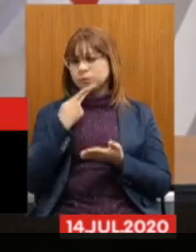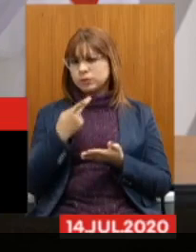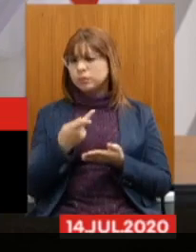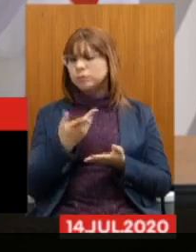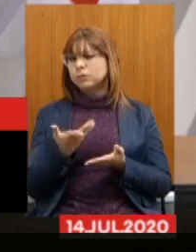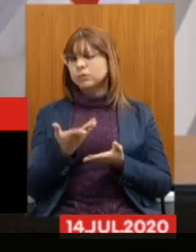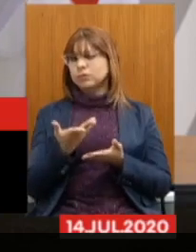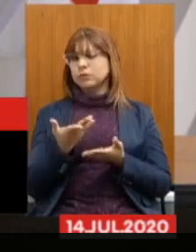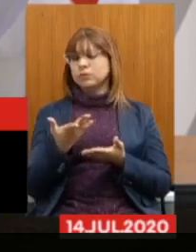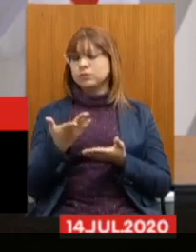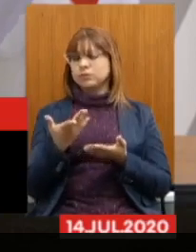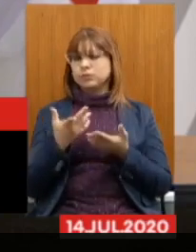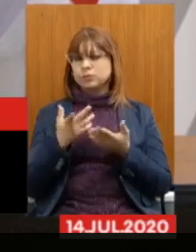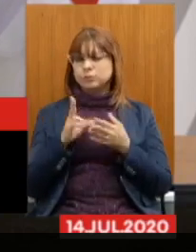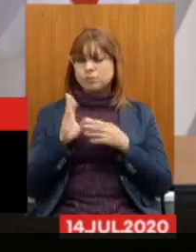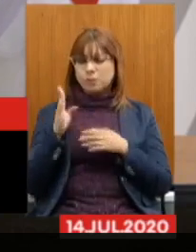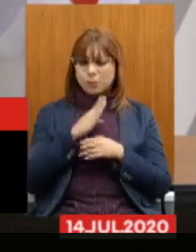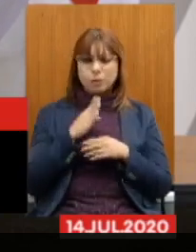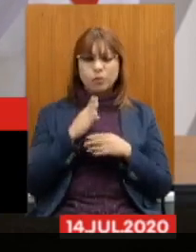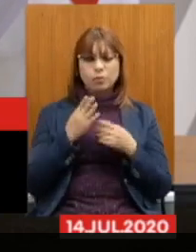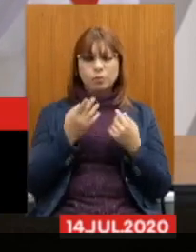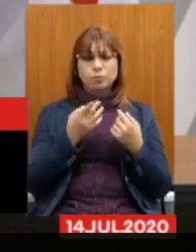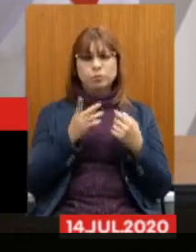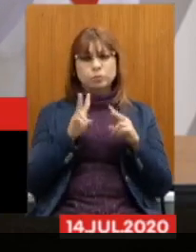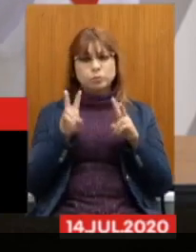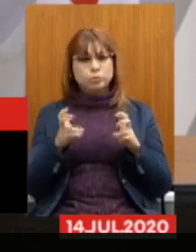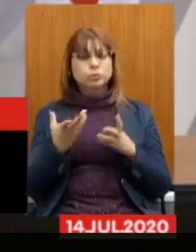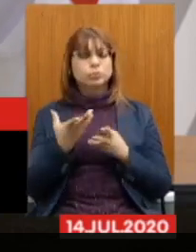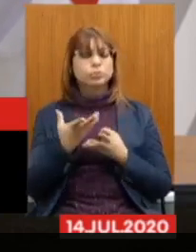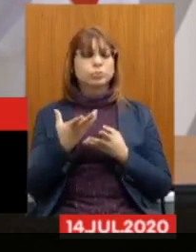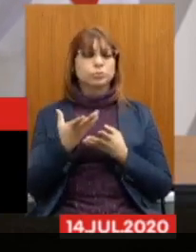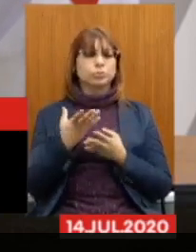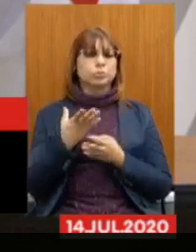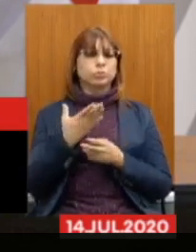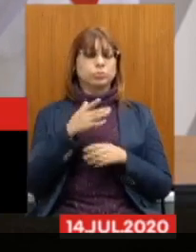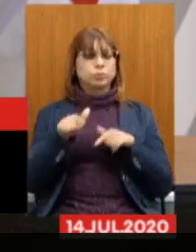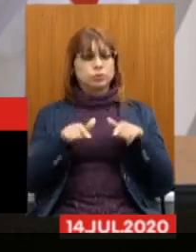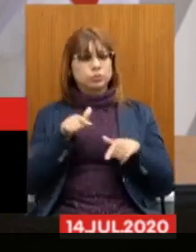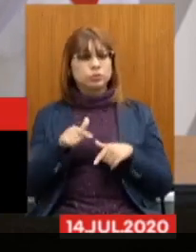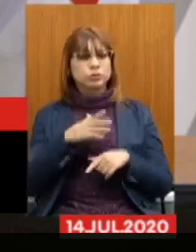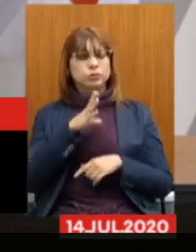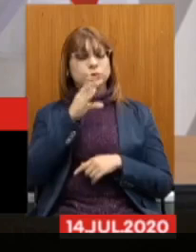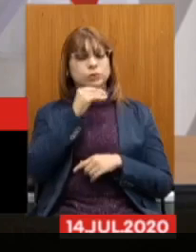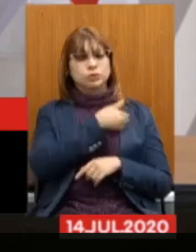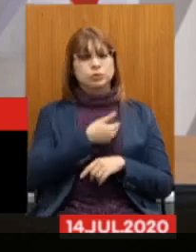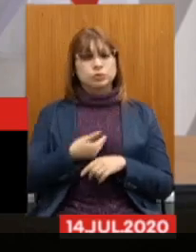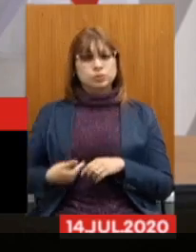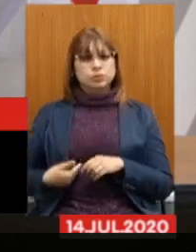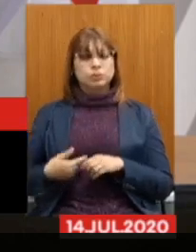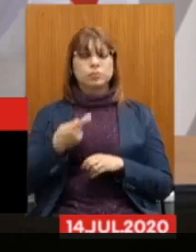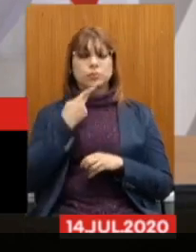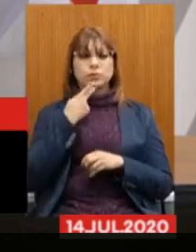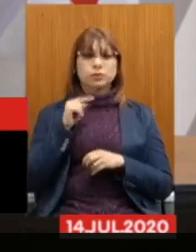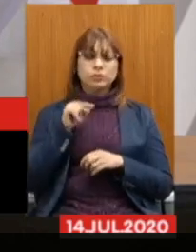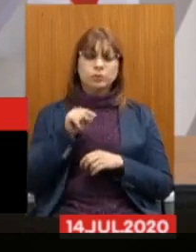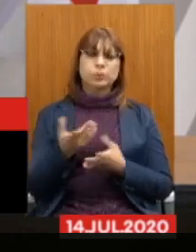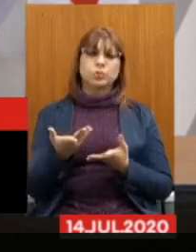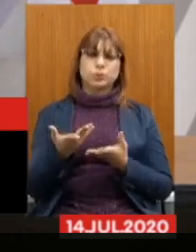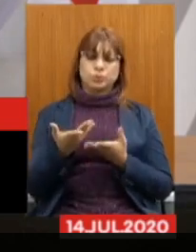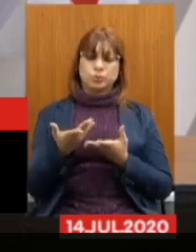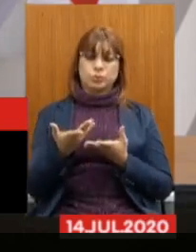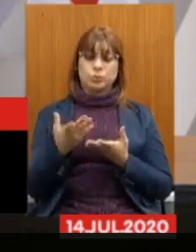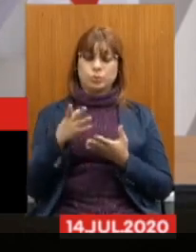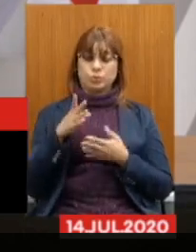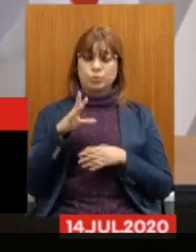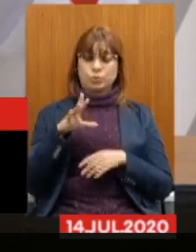e servidores públicos para toda a sociedade, usando de forma possível essa propaganda enganosa de que os